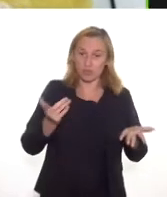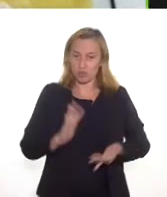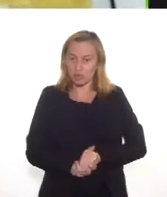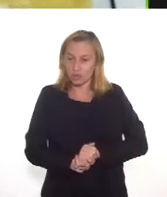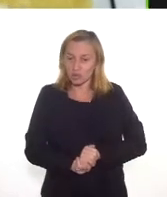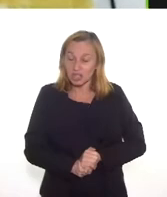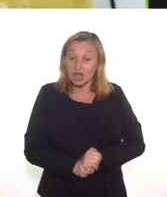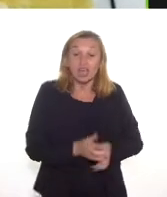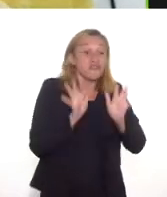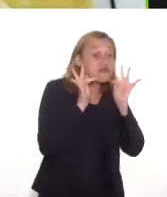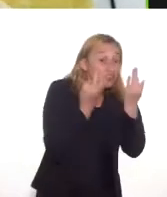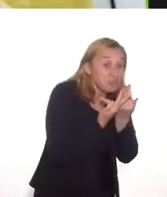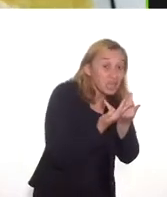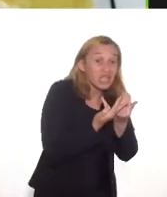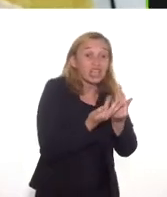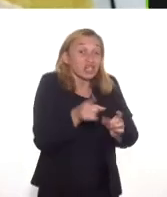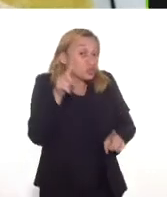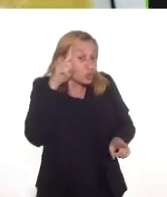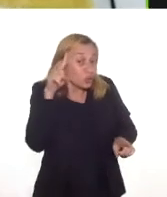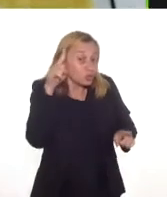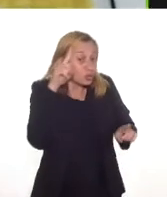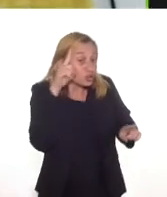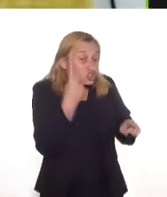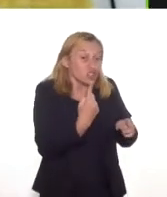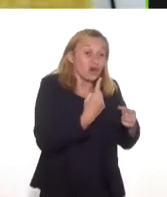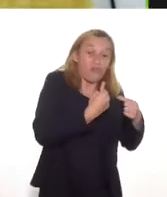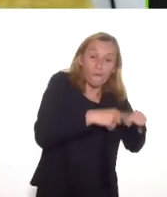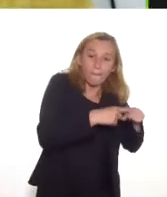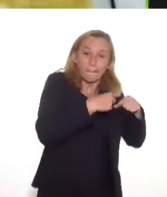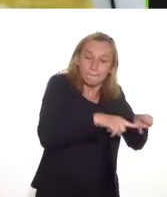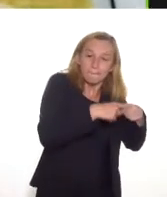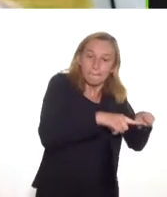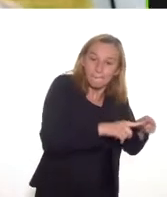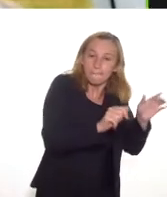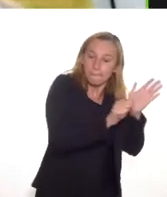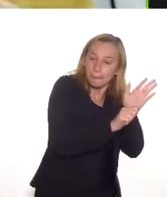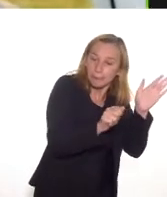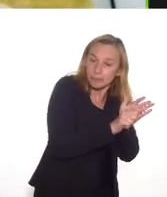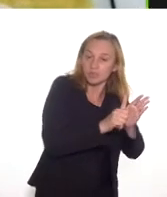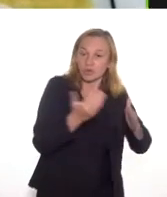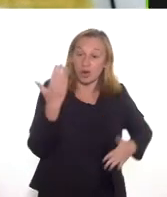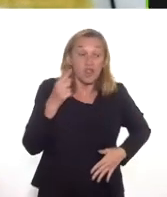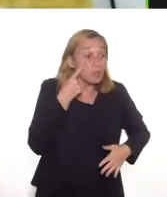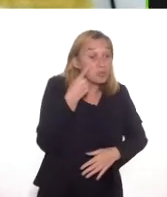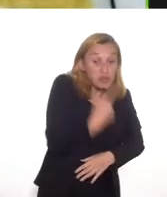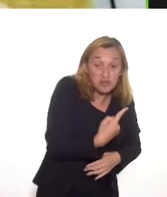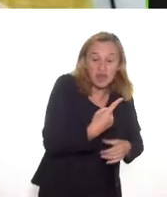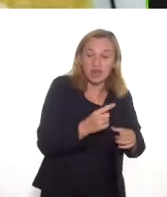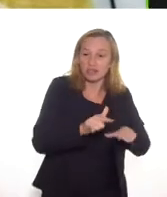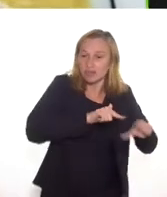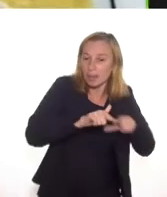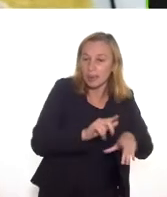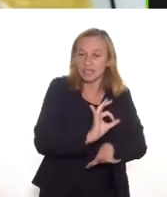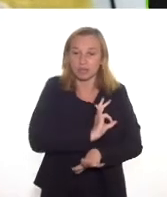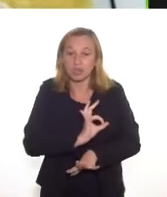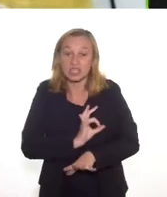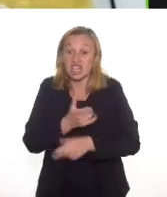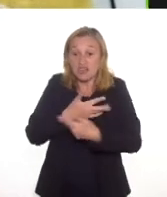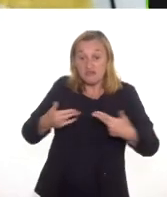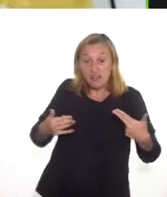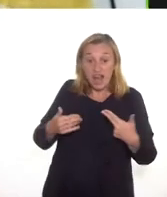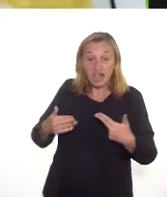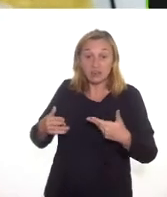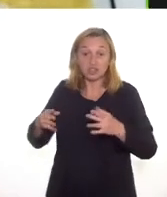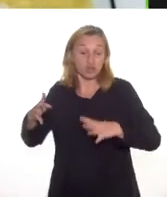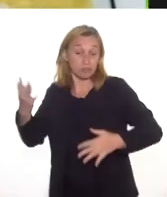são constantemente afrontadas pelo tráfico de drogas, e nós podemos observar isso na operação, dezenas de marginais entrando